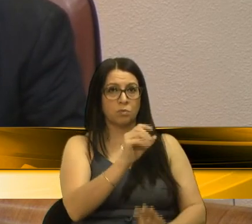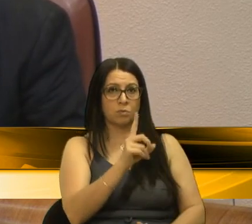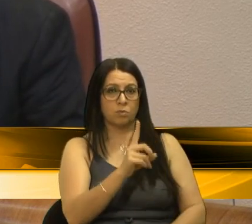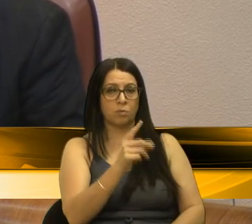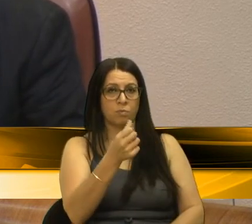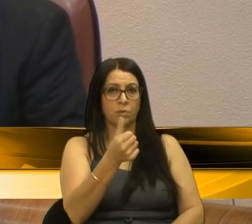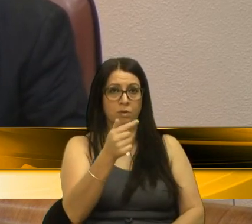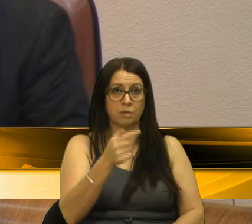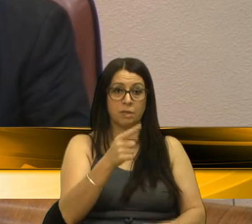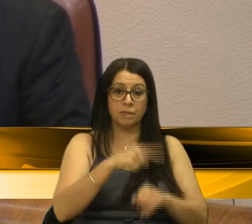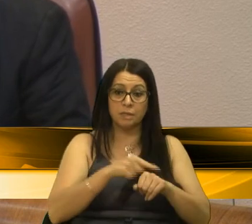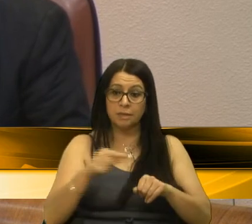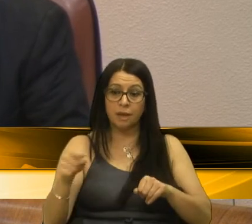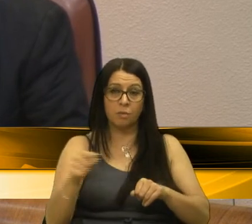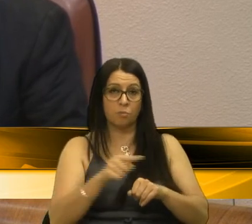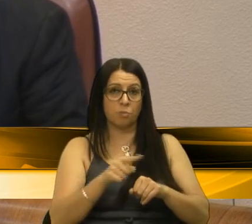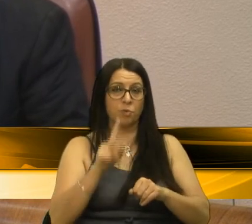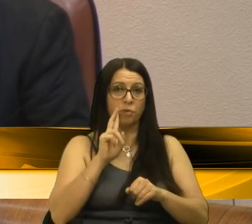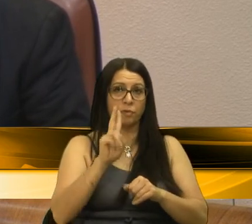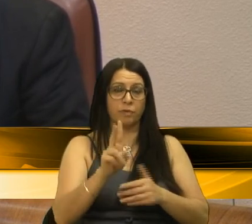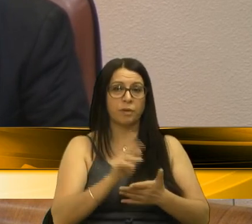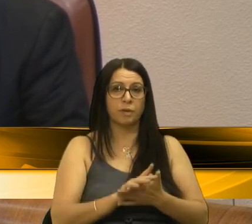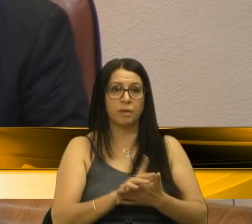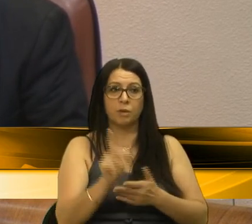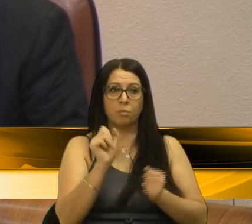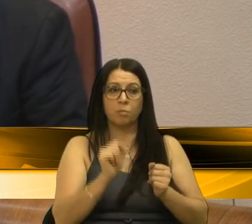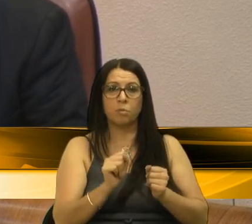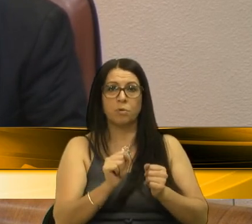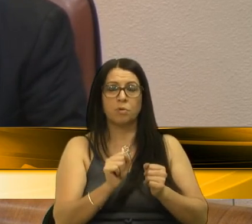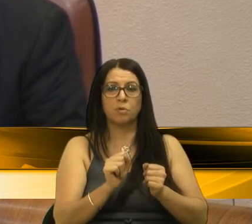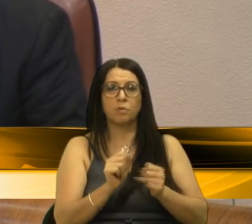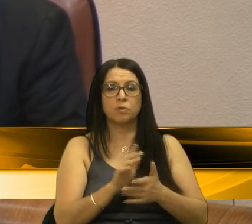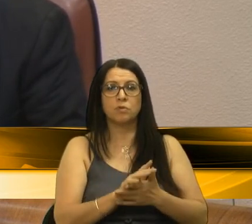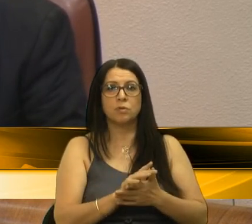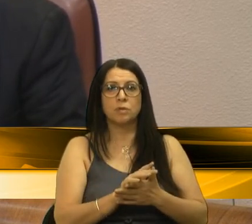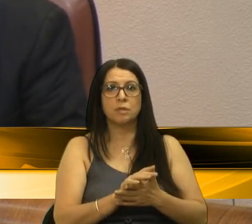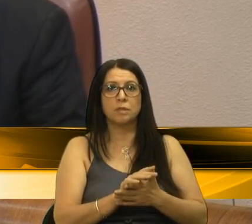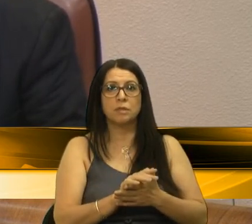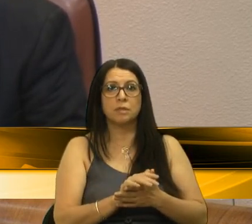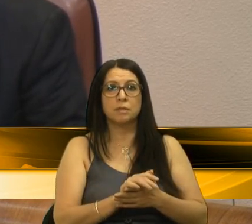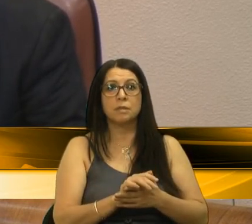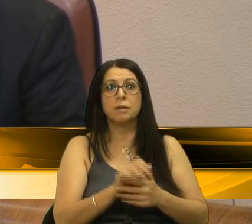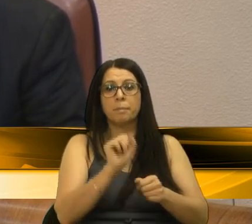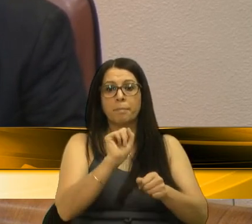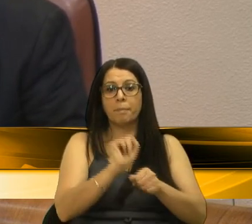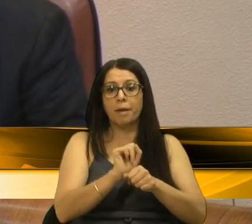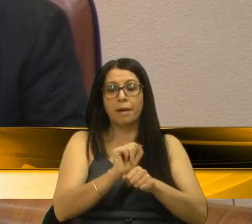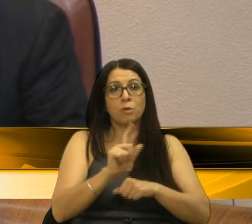201/67. Este prazo, por ser decadencial, não pode ser suspenso ou prorrogado.